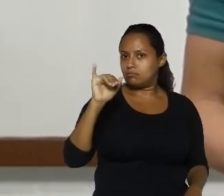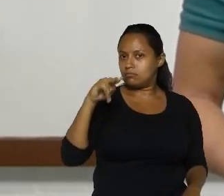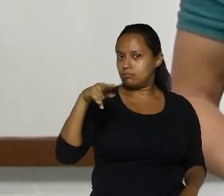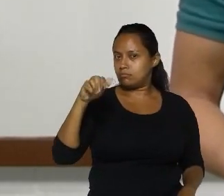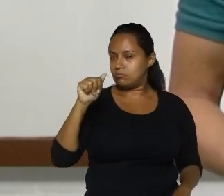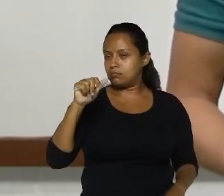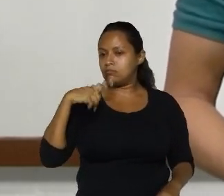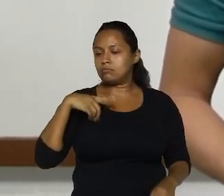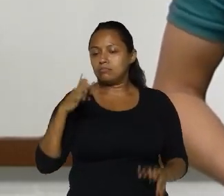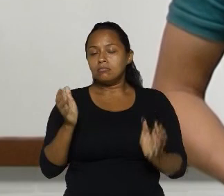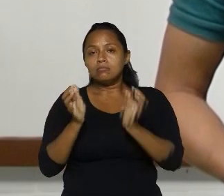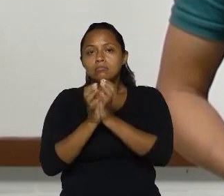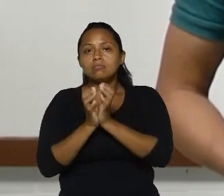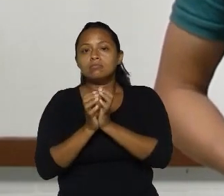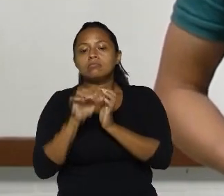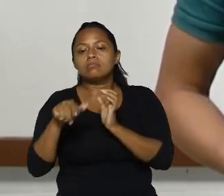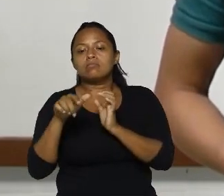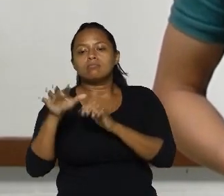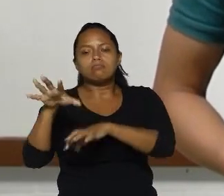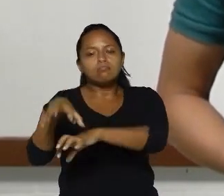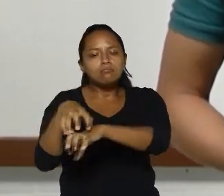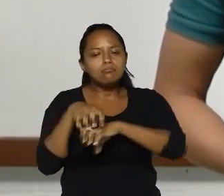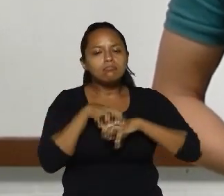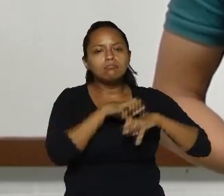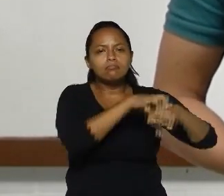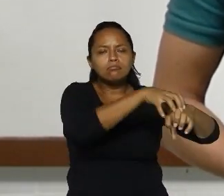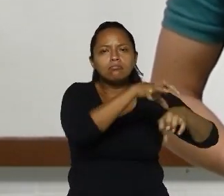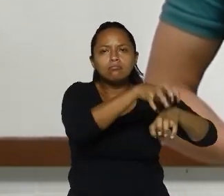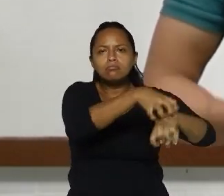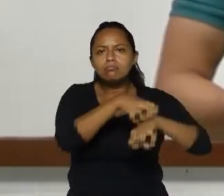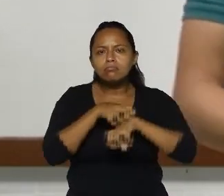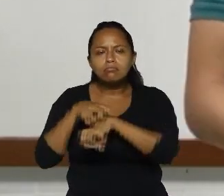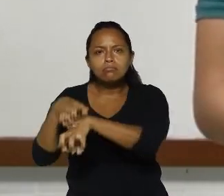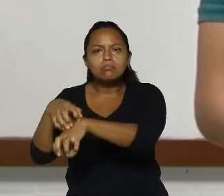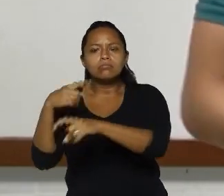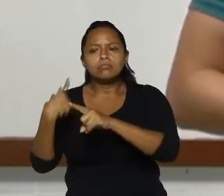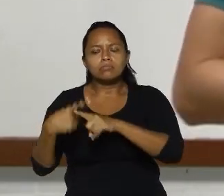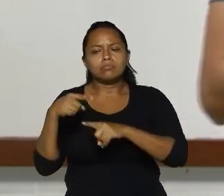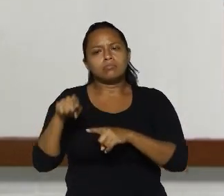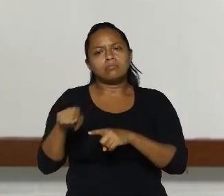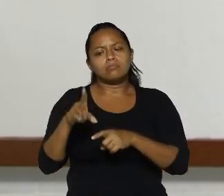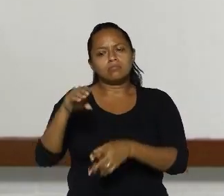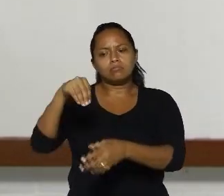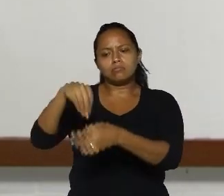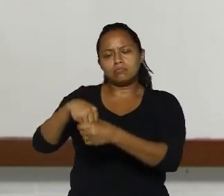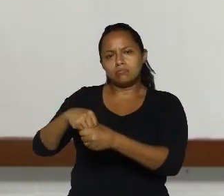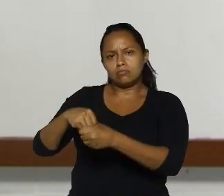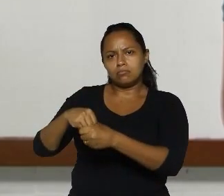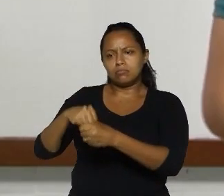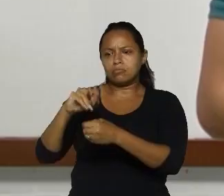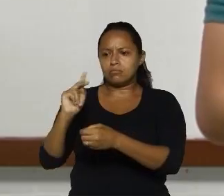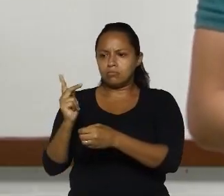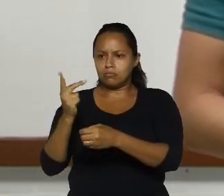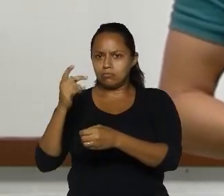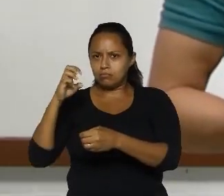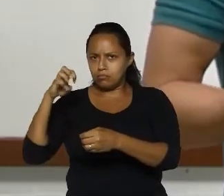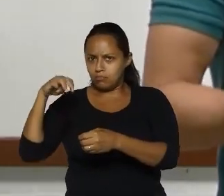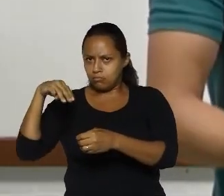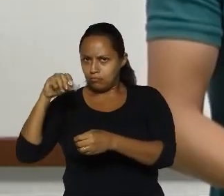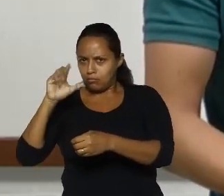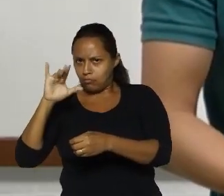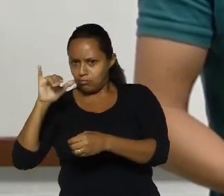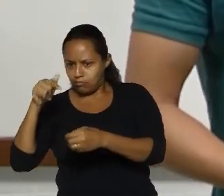classificada entre as proteínas como uma proteína de transporte. Por quê? Porque ela, estando dentro das hemácias, ela